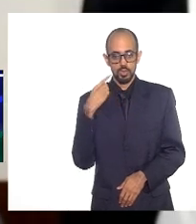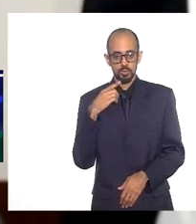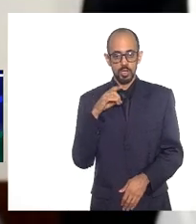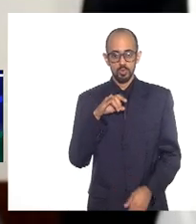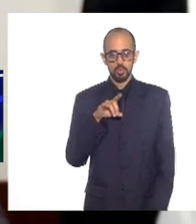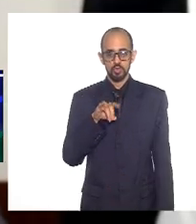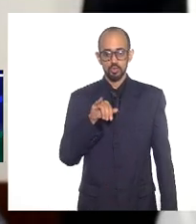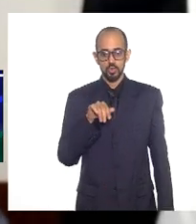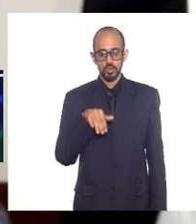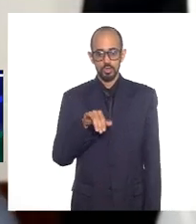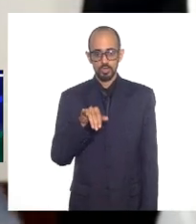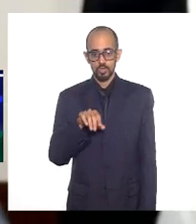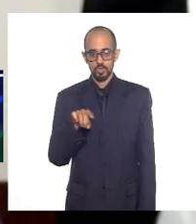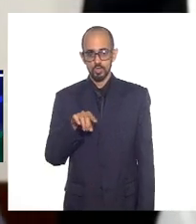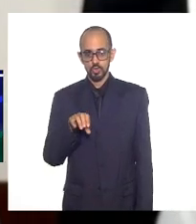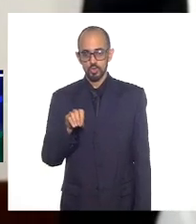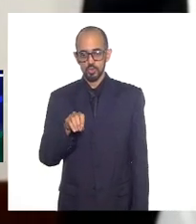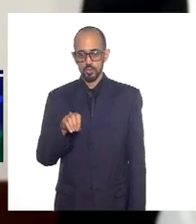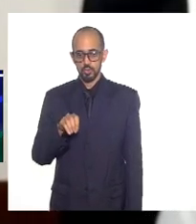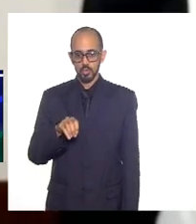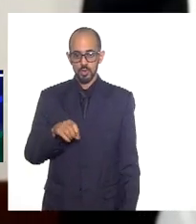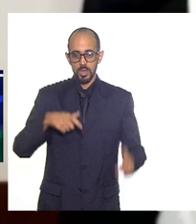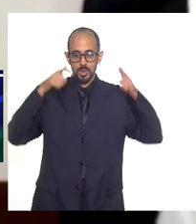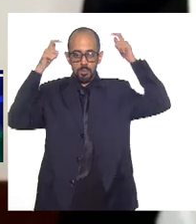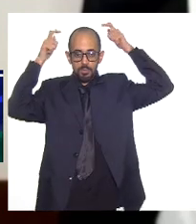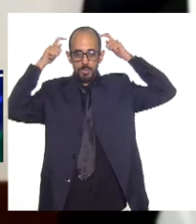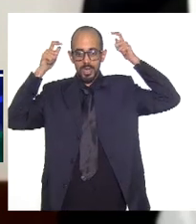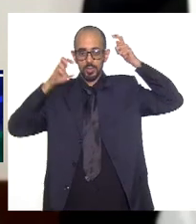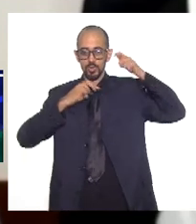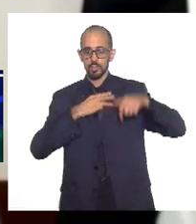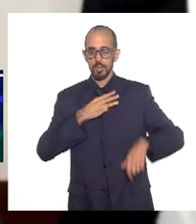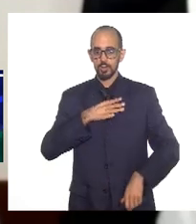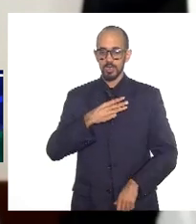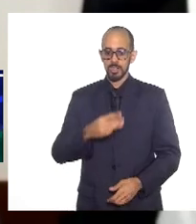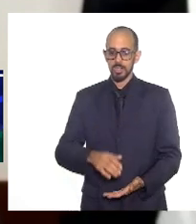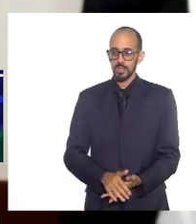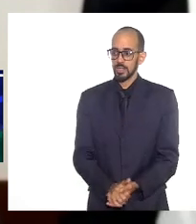Lins. Imperador de Madureira.